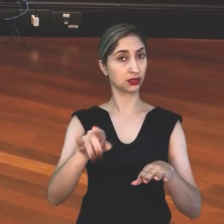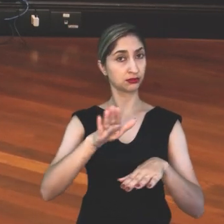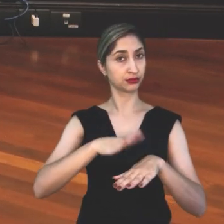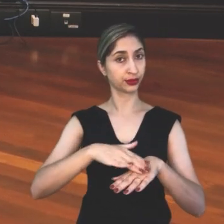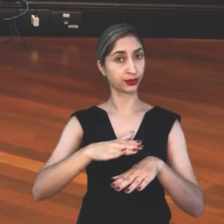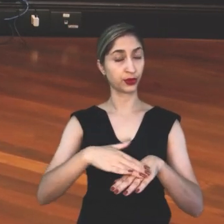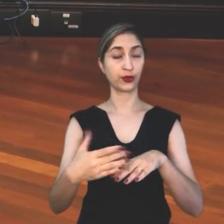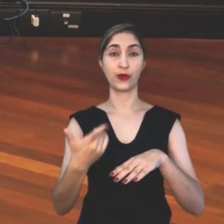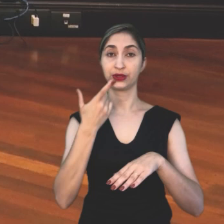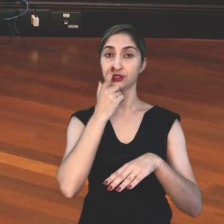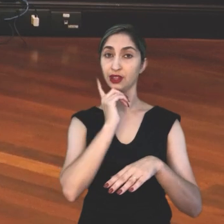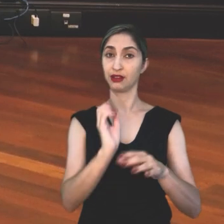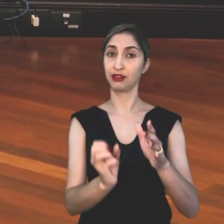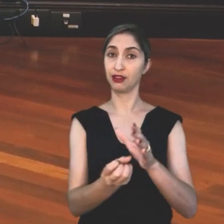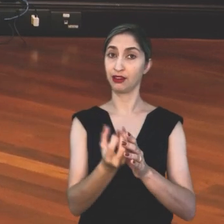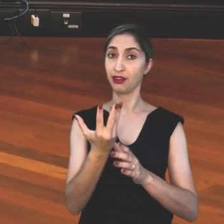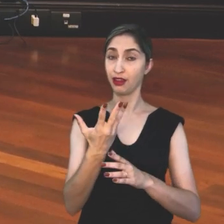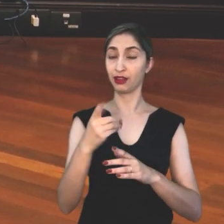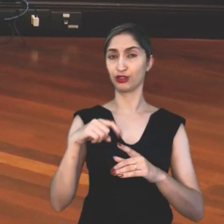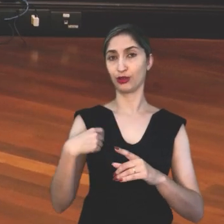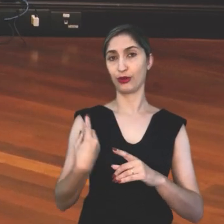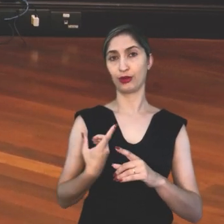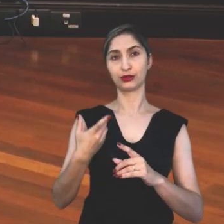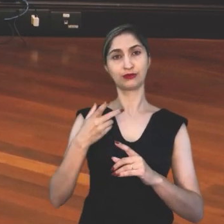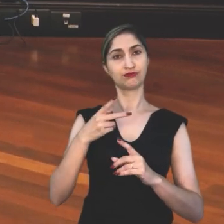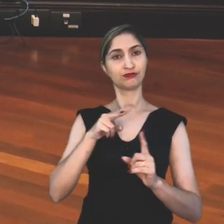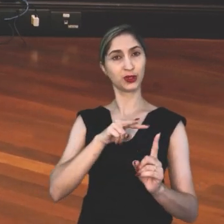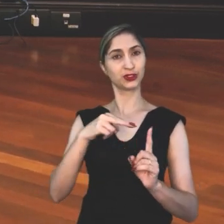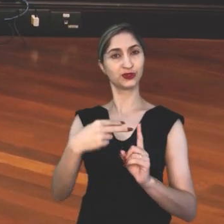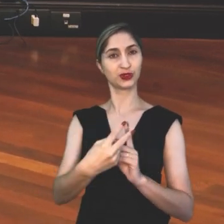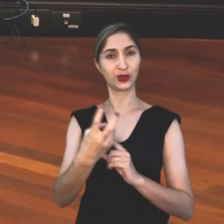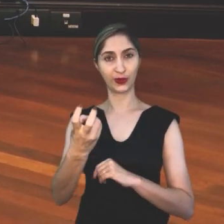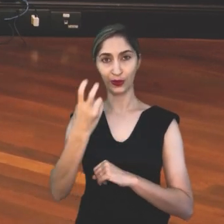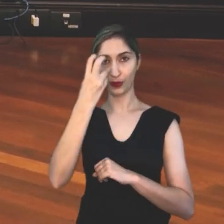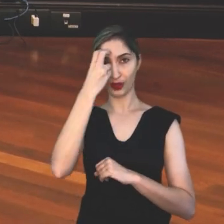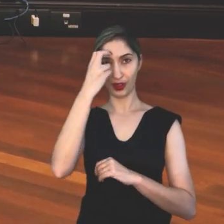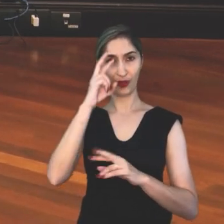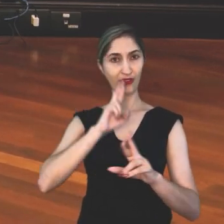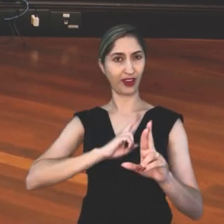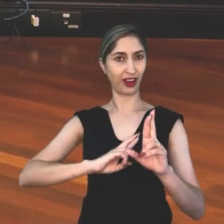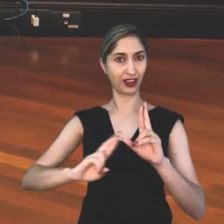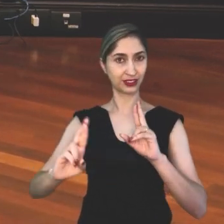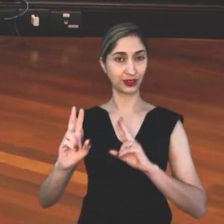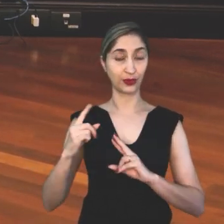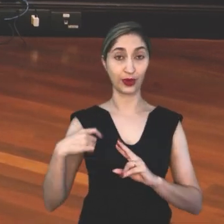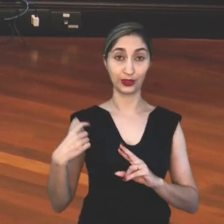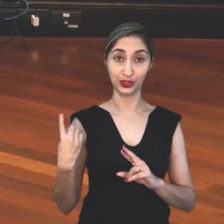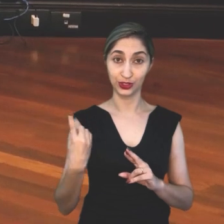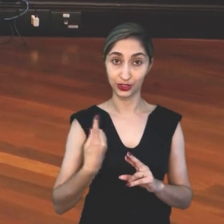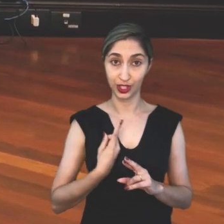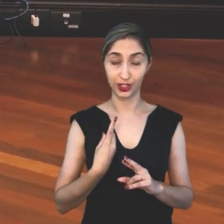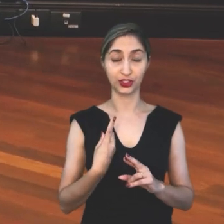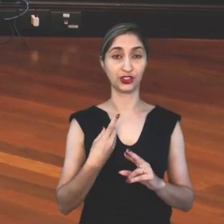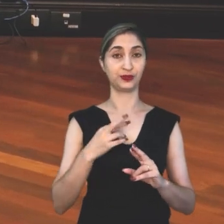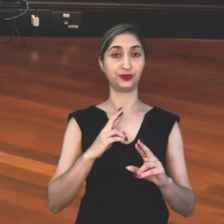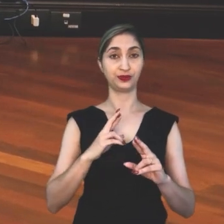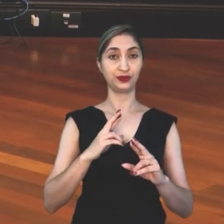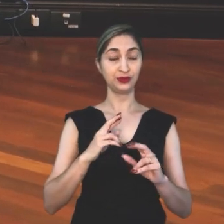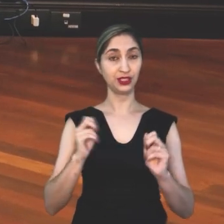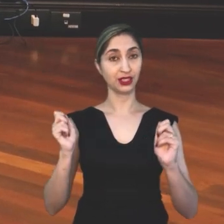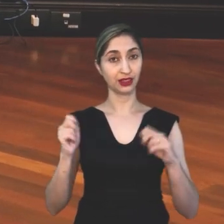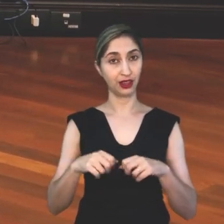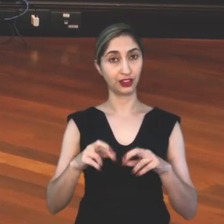deseja levar para as crianças, elas conseguem produzir, e a gente ainda está falando também do ponto de vista cultural e entender uma coisa que se relaciona